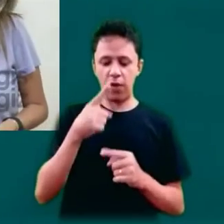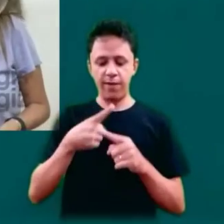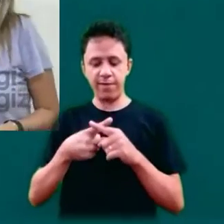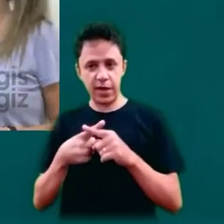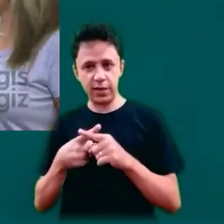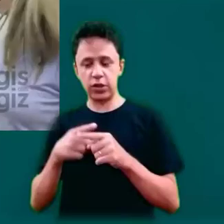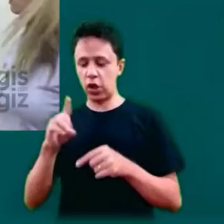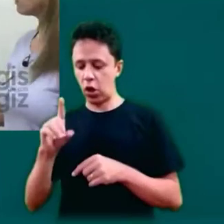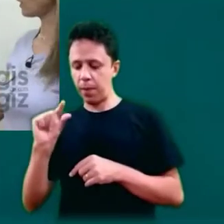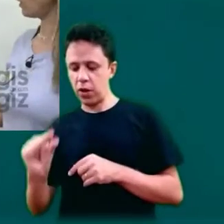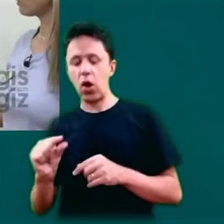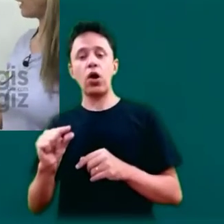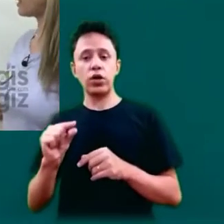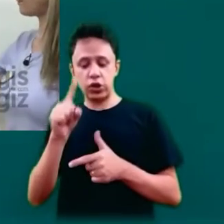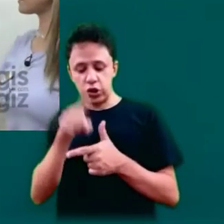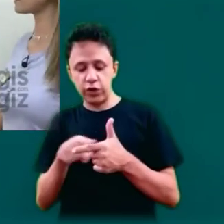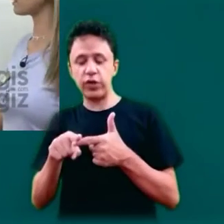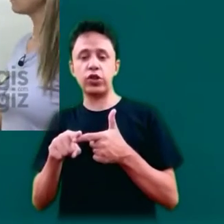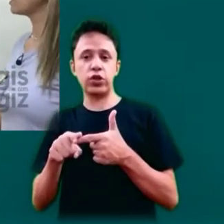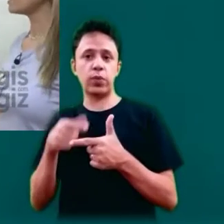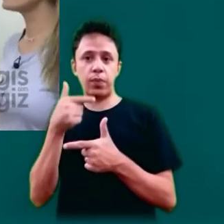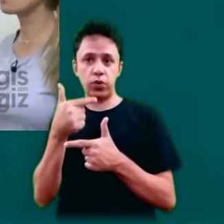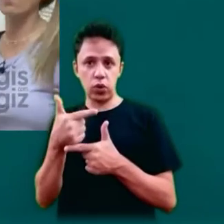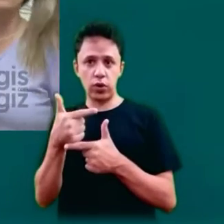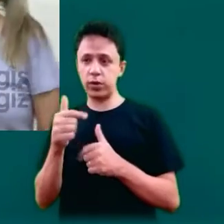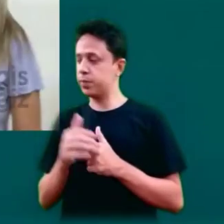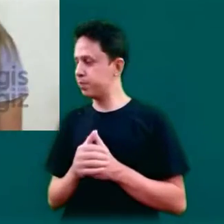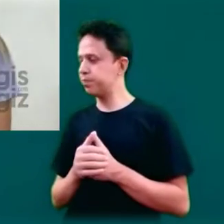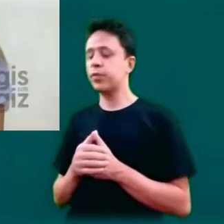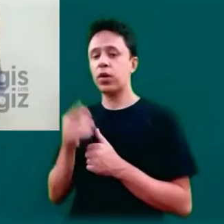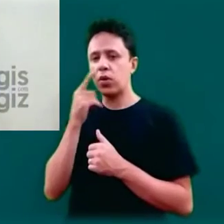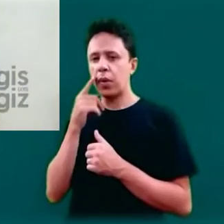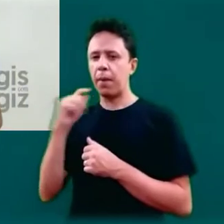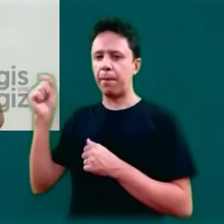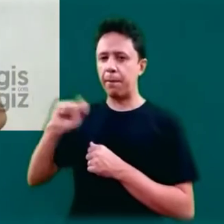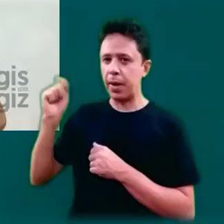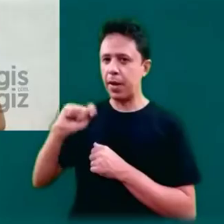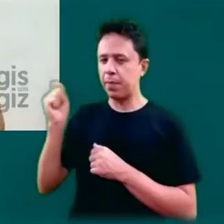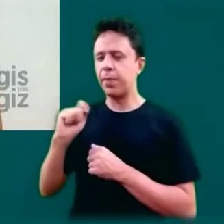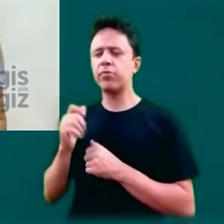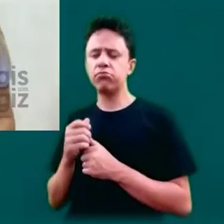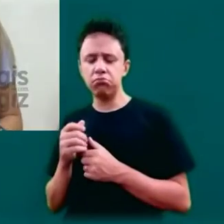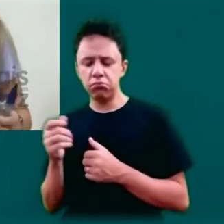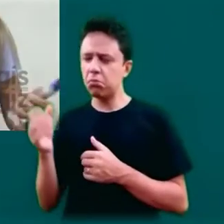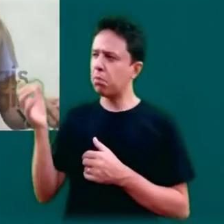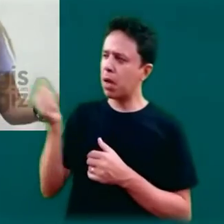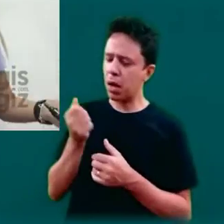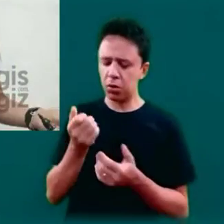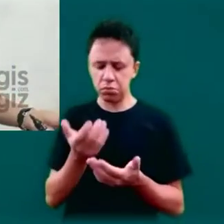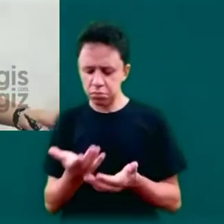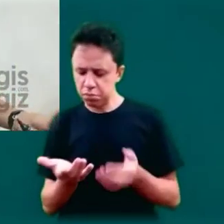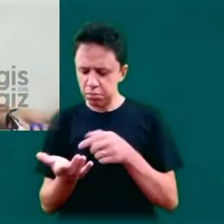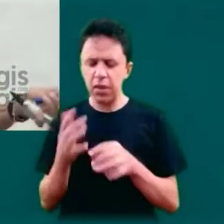diagonal menor dividido por 2, ó. Aqui, ó, tá aqui a representação. Então, agora, se eu pegar a minha pipa e nós formos calcular a área dela,